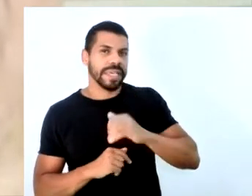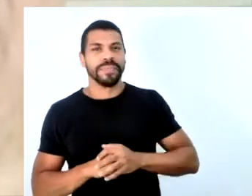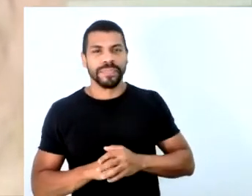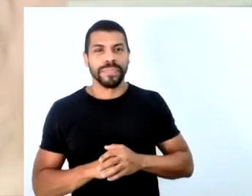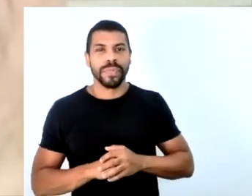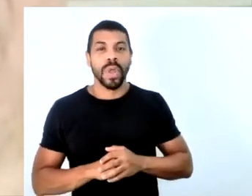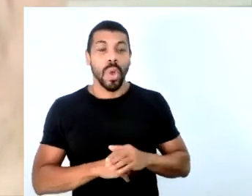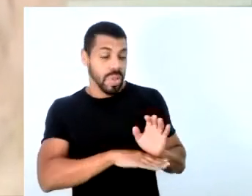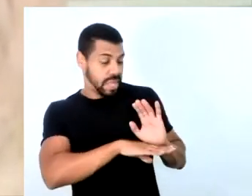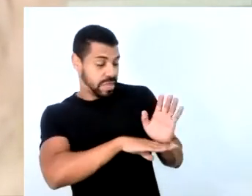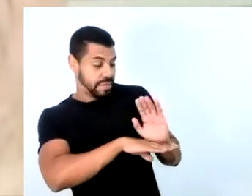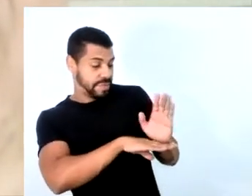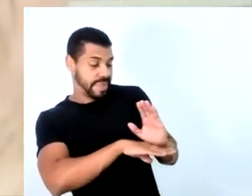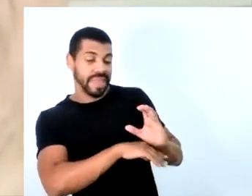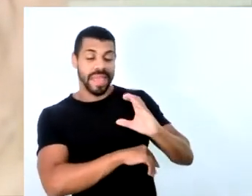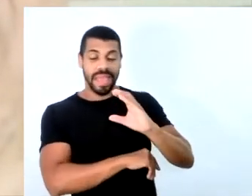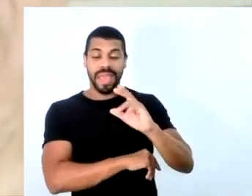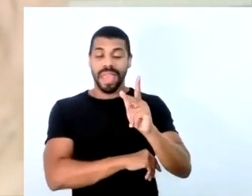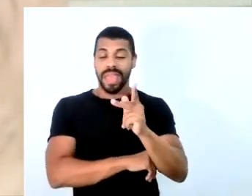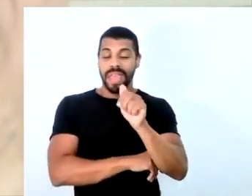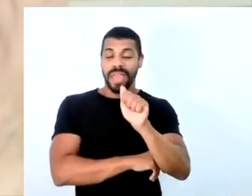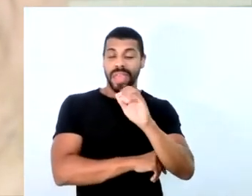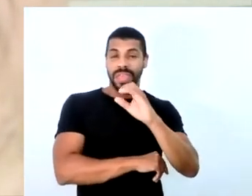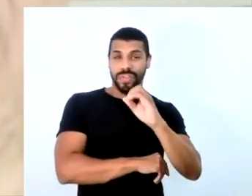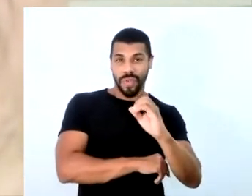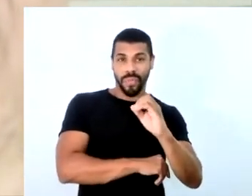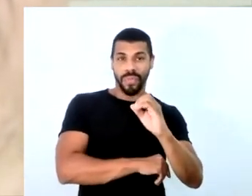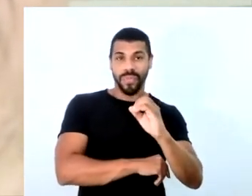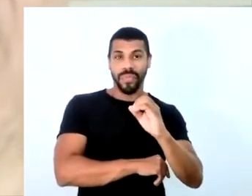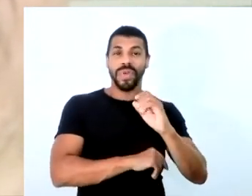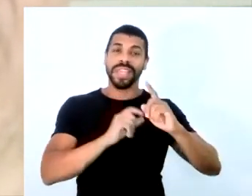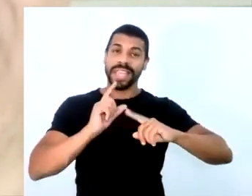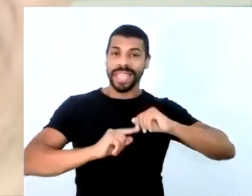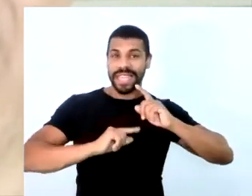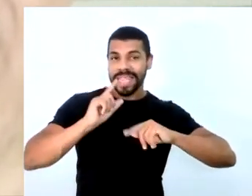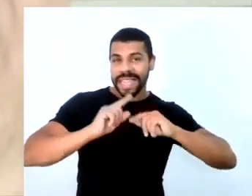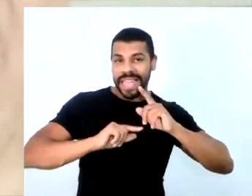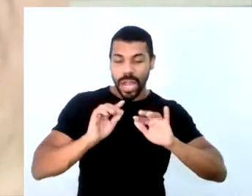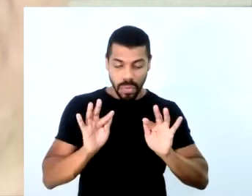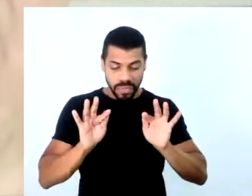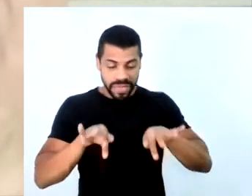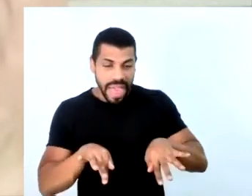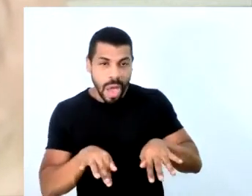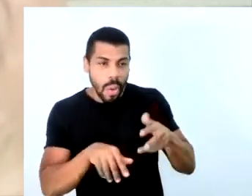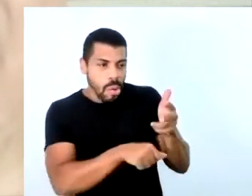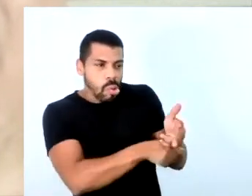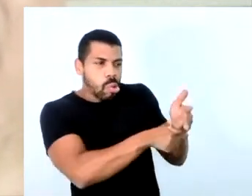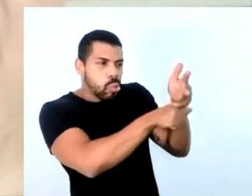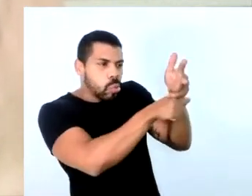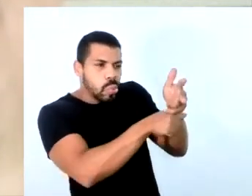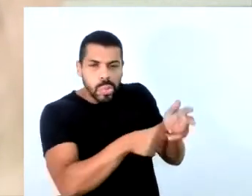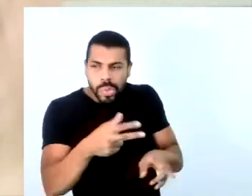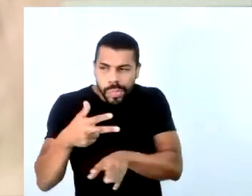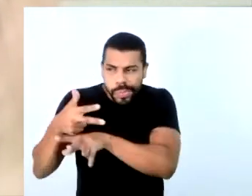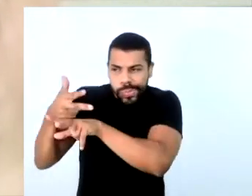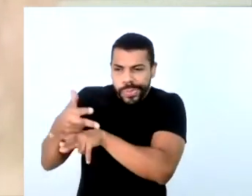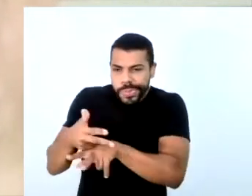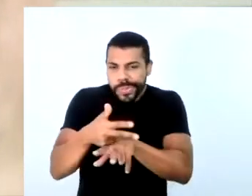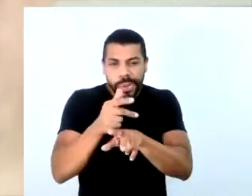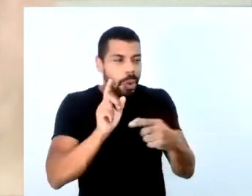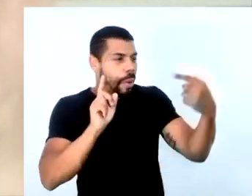brincadeira que pode estar todas as séries. Por exemplo, o Chão de Estrelas, ele encerra com um making-off, o